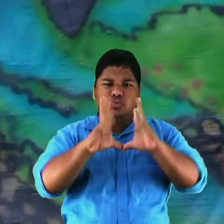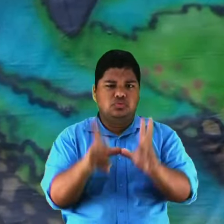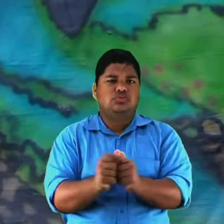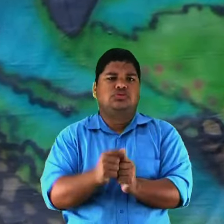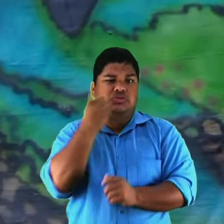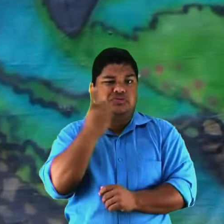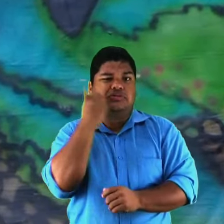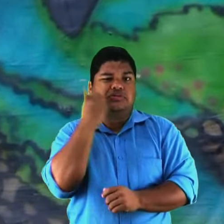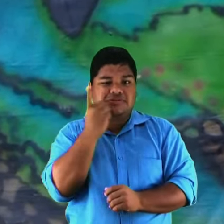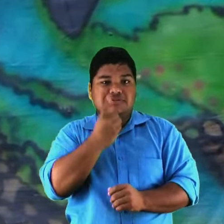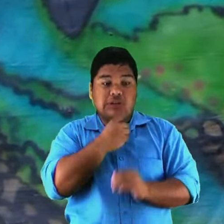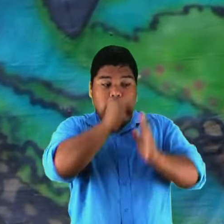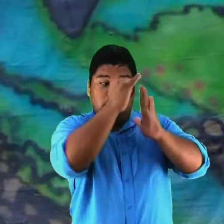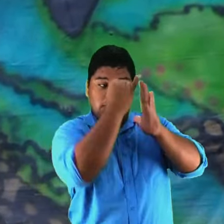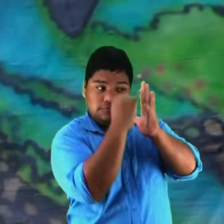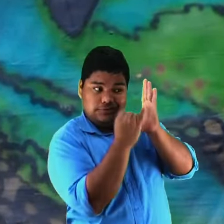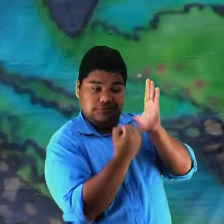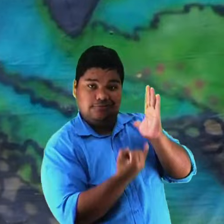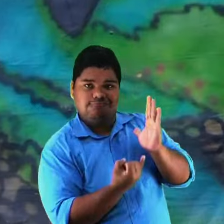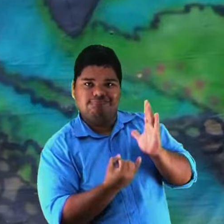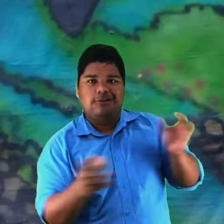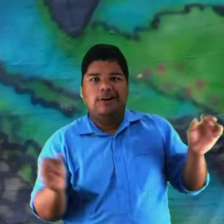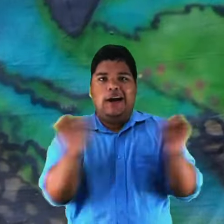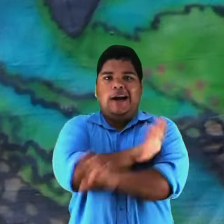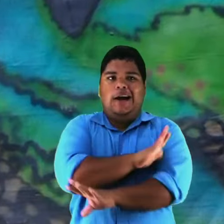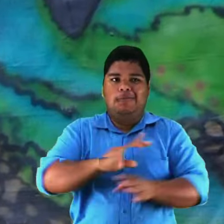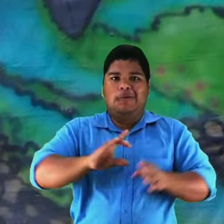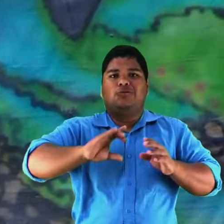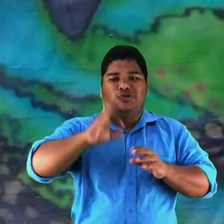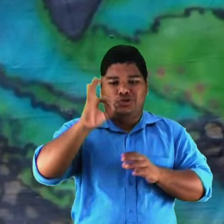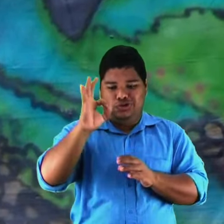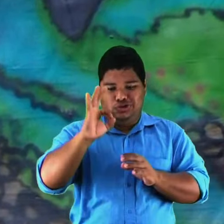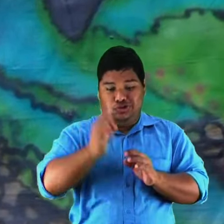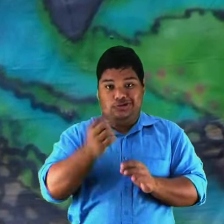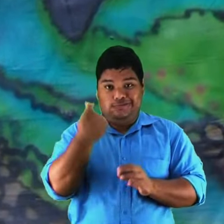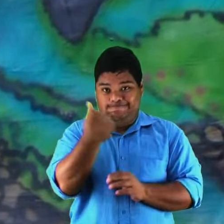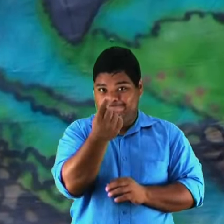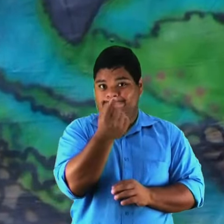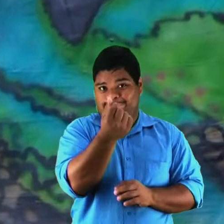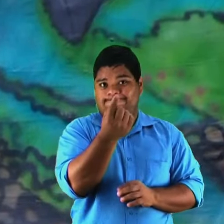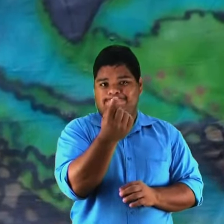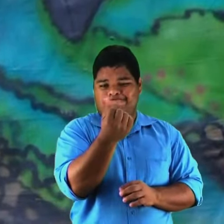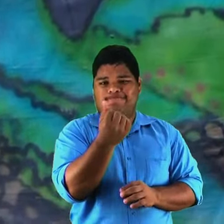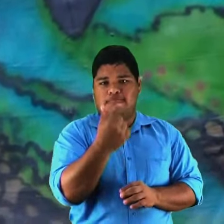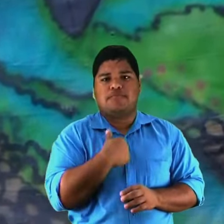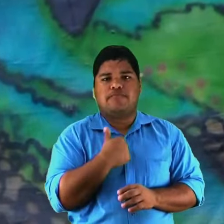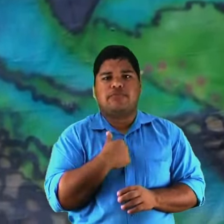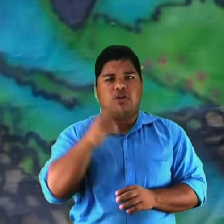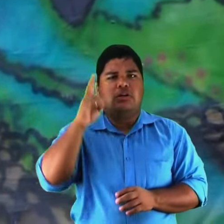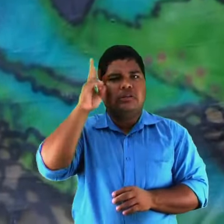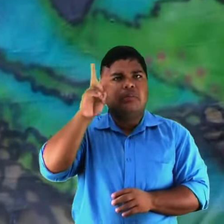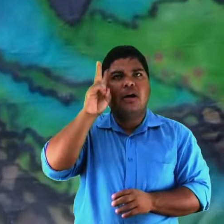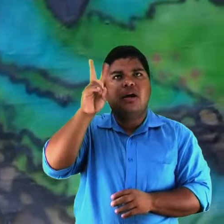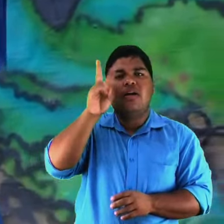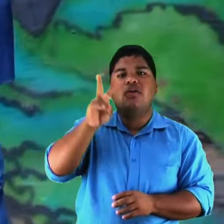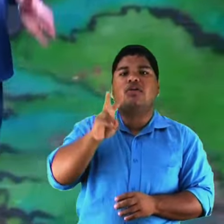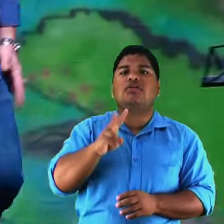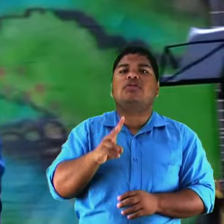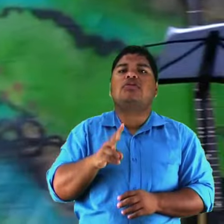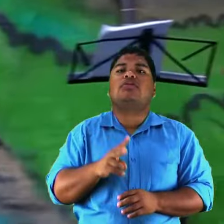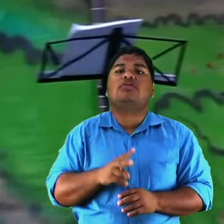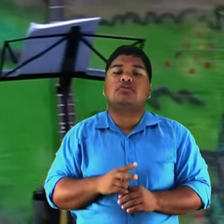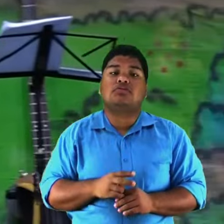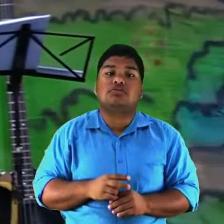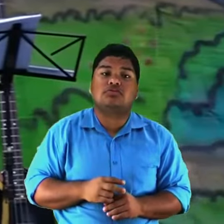A inflação acaba com o dinheiro. Eu estava até escutando uma história bem engraçada de um cara que juntou